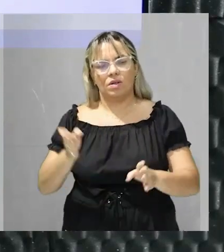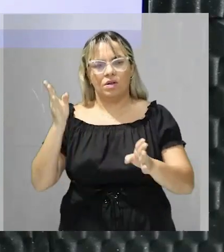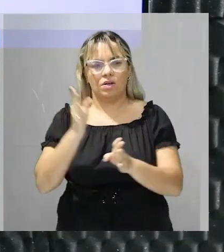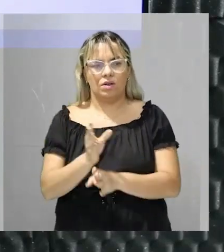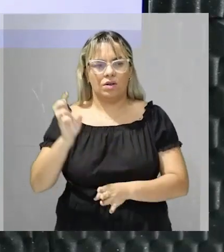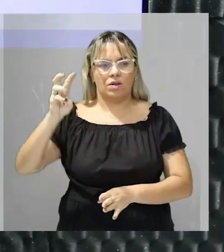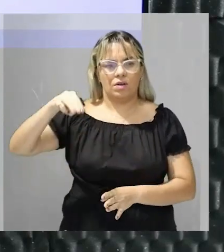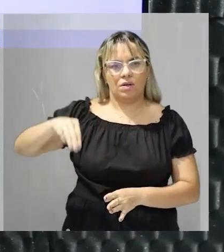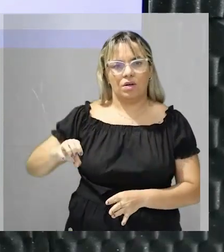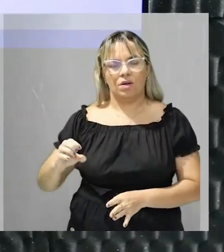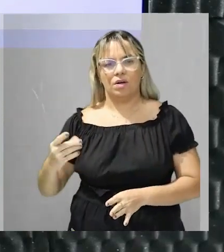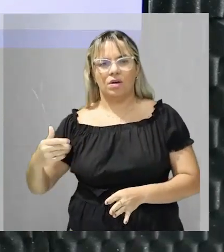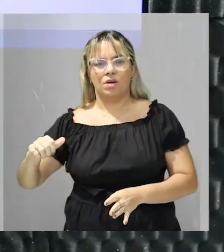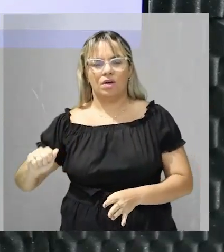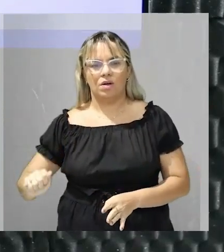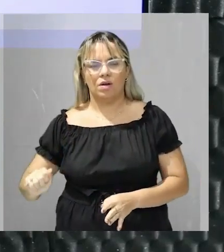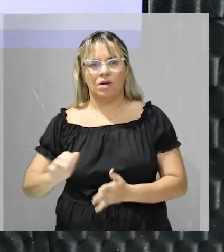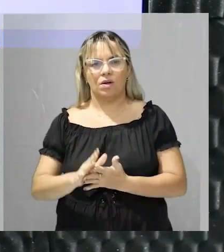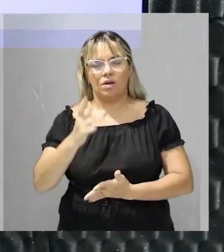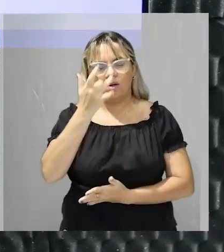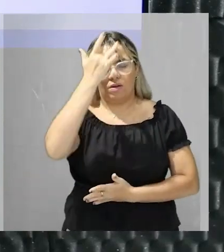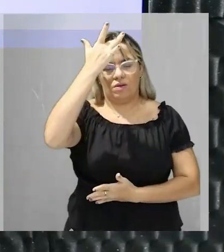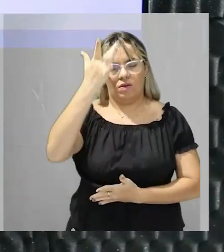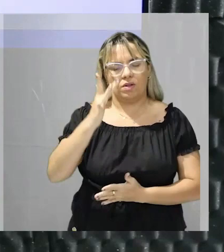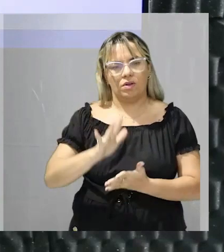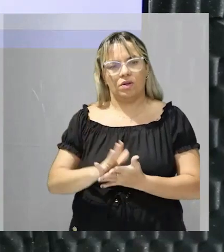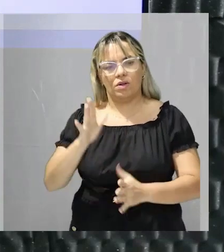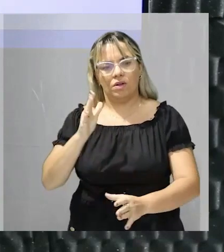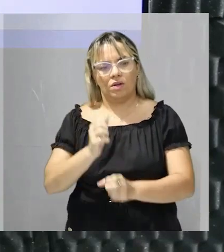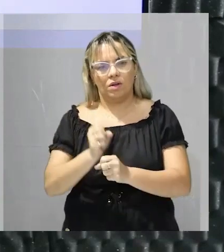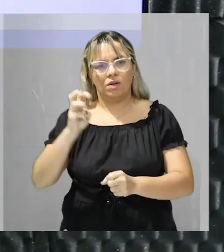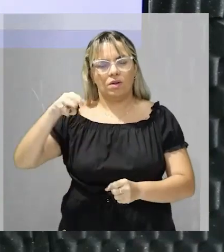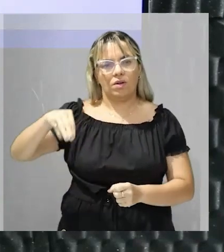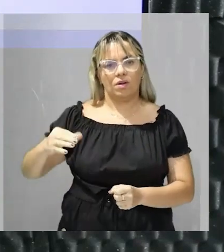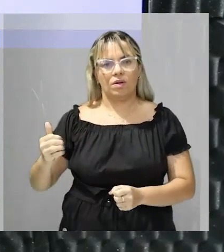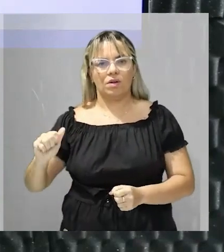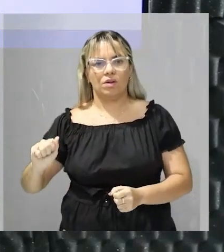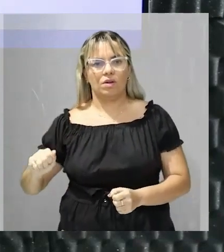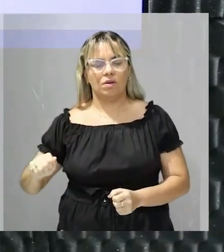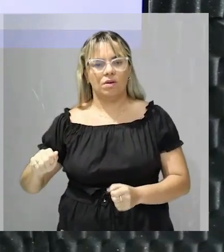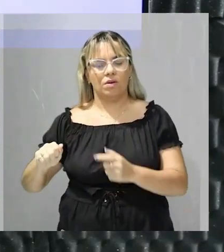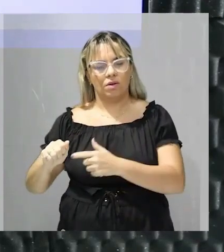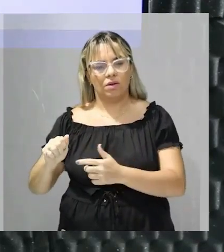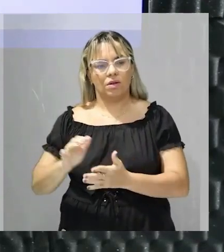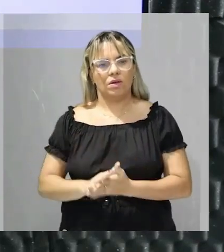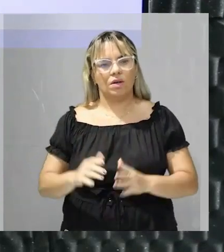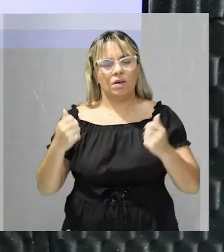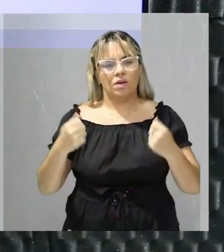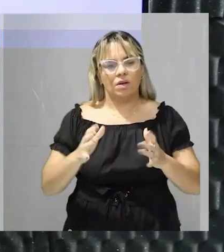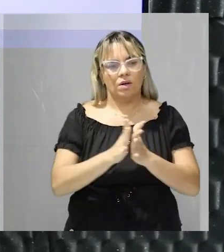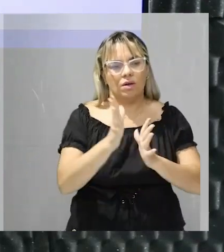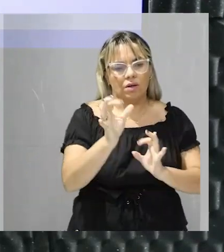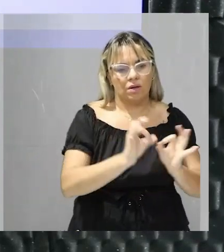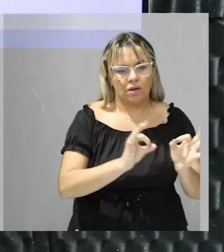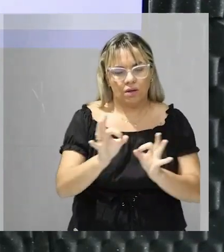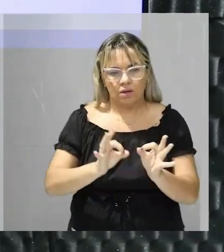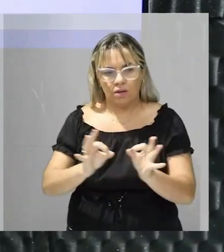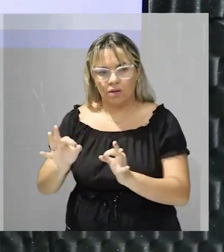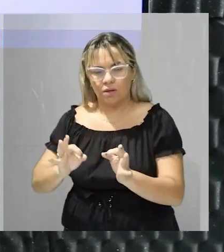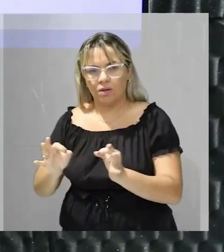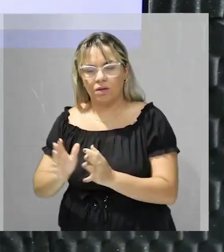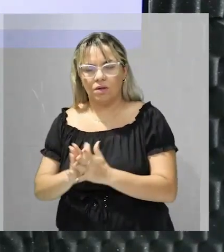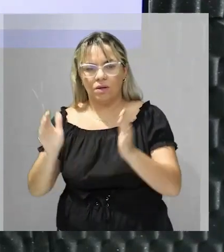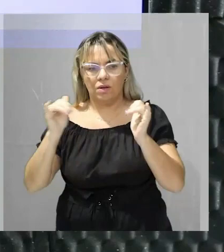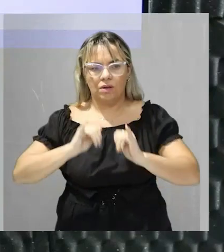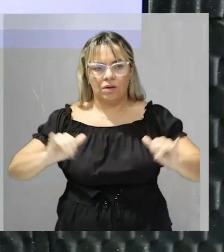mediana ou para facilitar o nosso cálculo né da mediana nós precisamos organizar essas